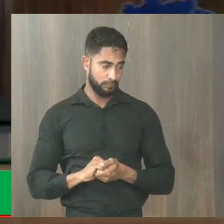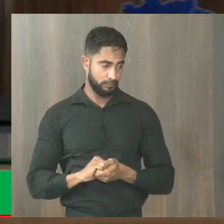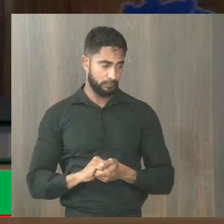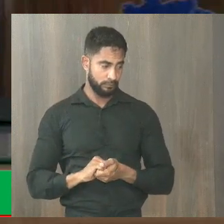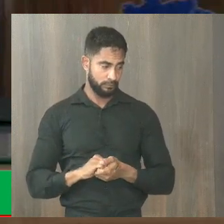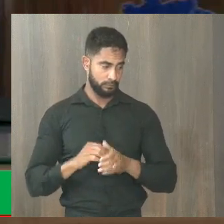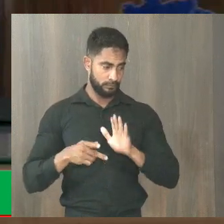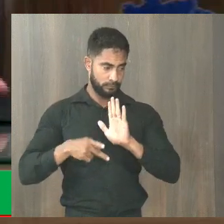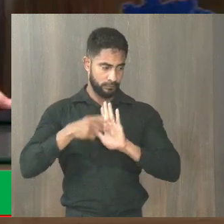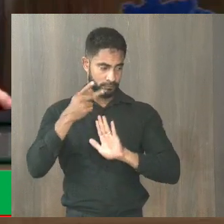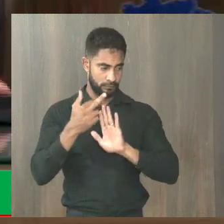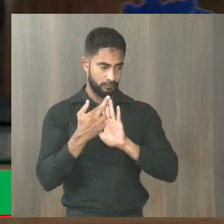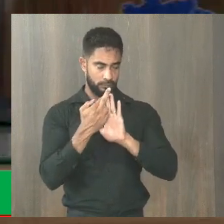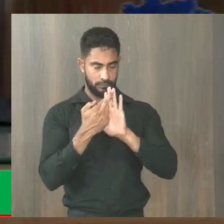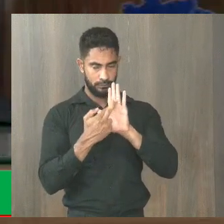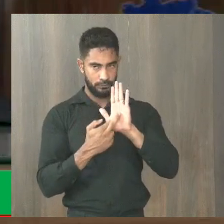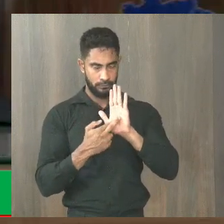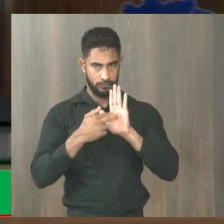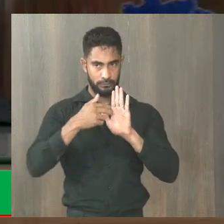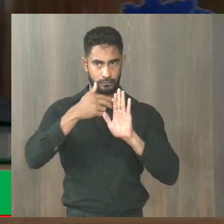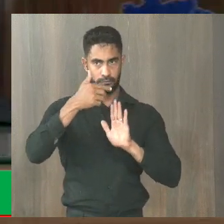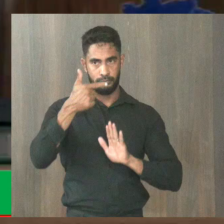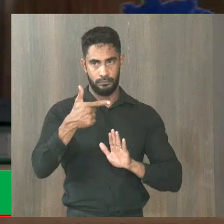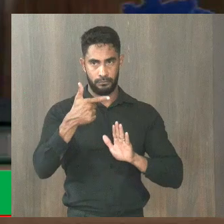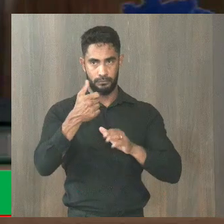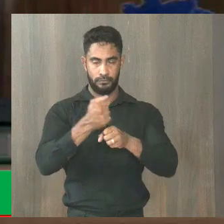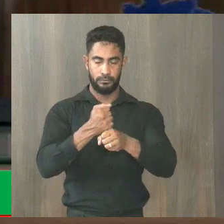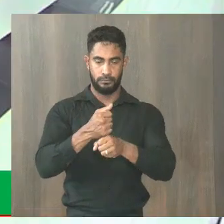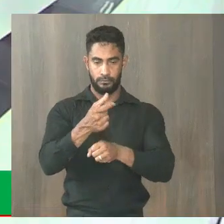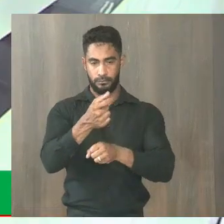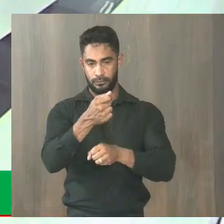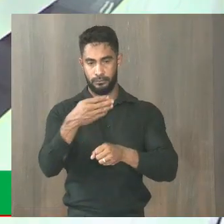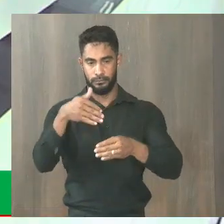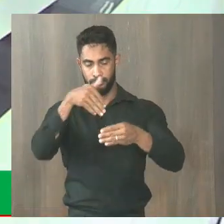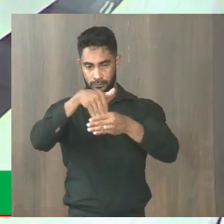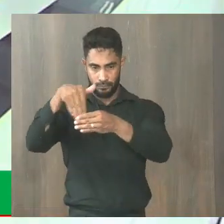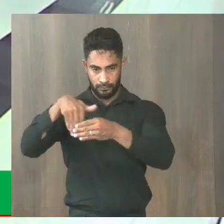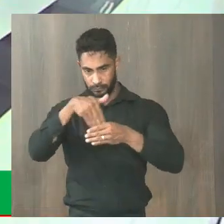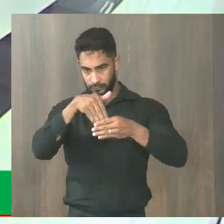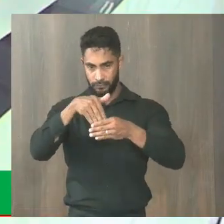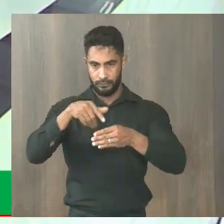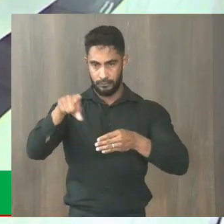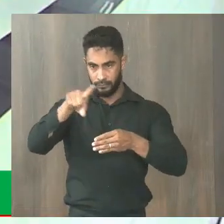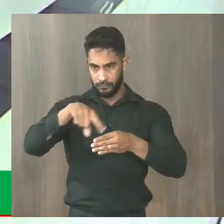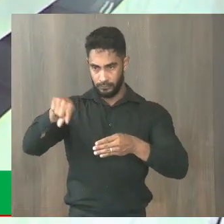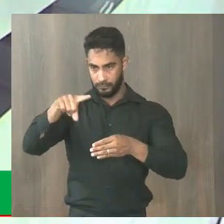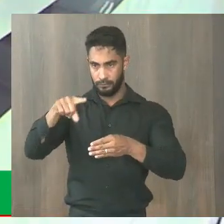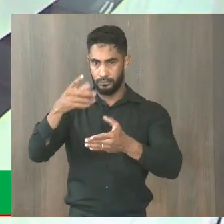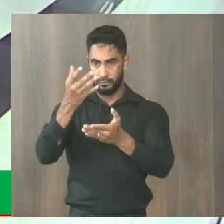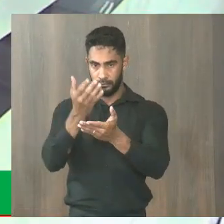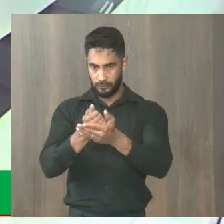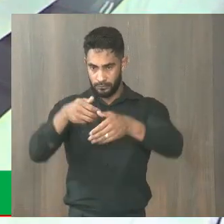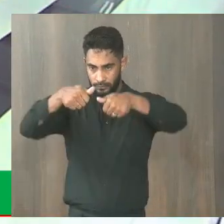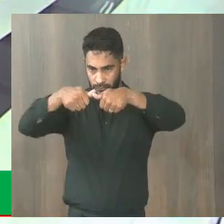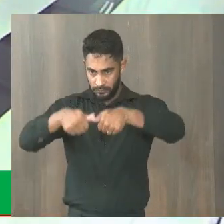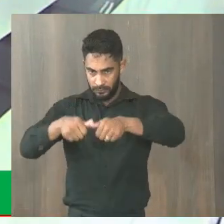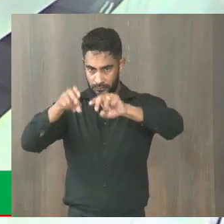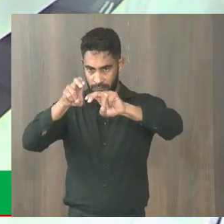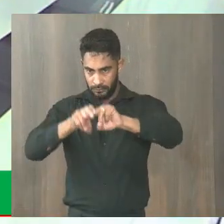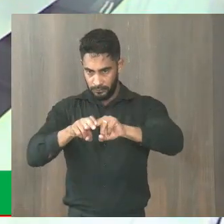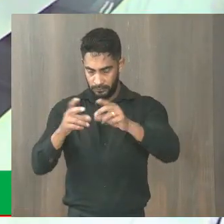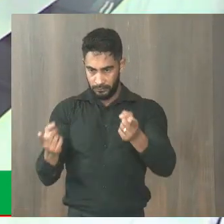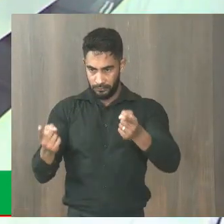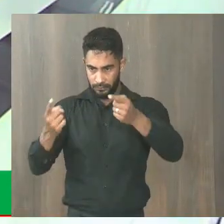O projeto de resolução 002-2024 está em votação em segundo turno. Quem for favorável,